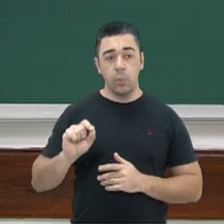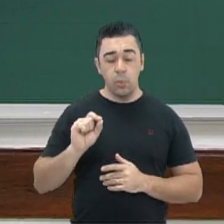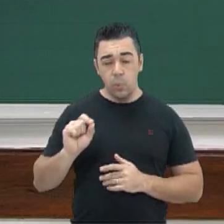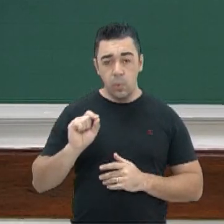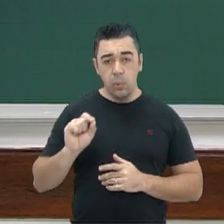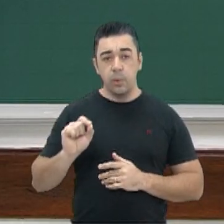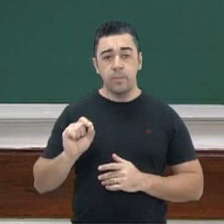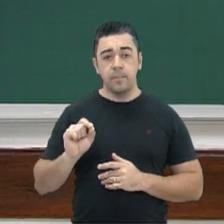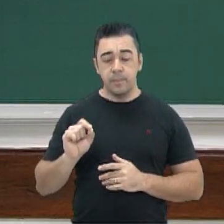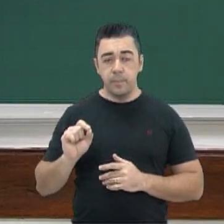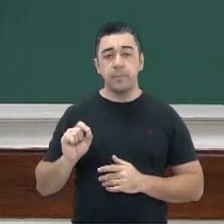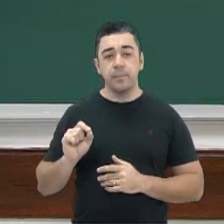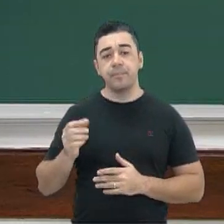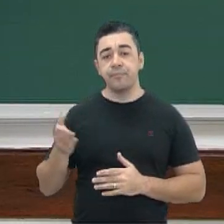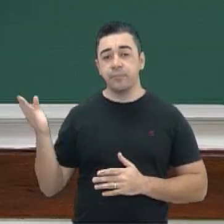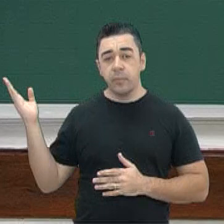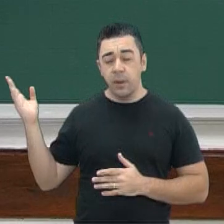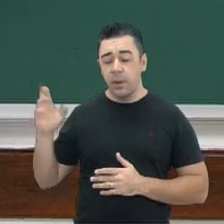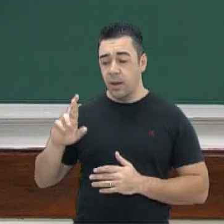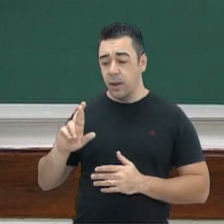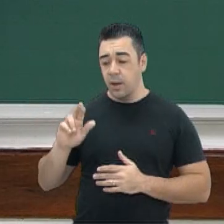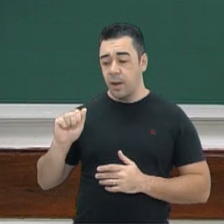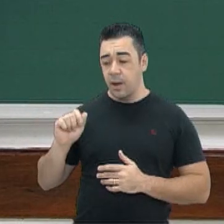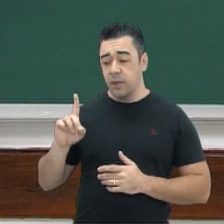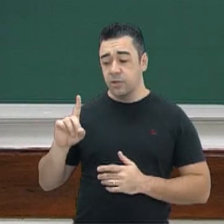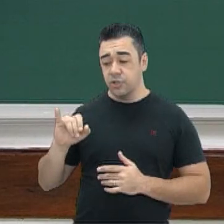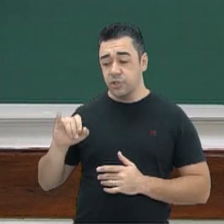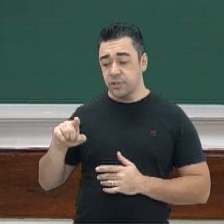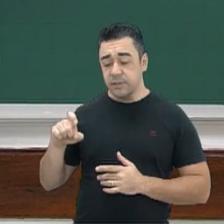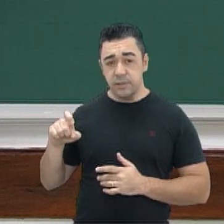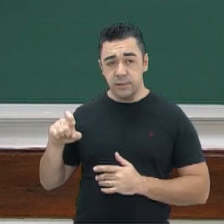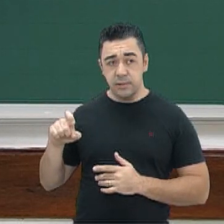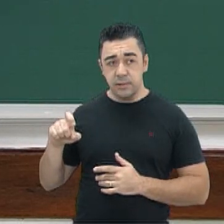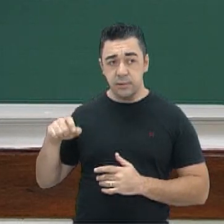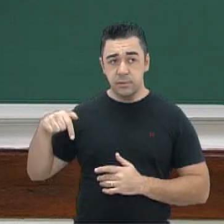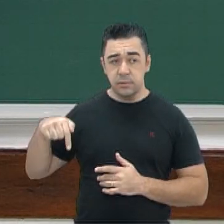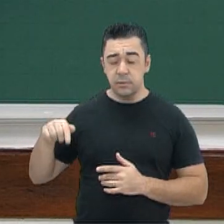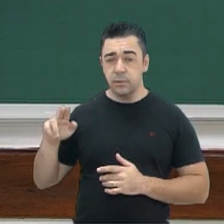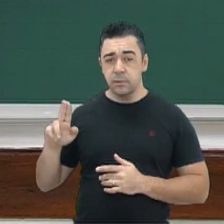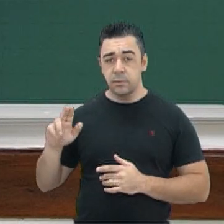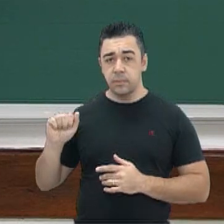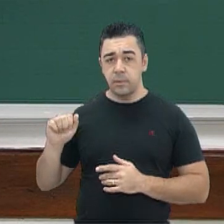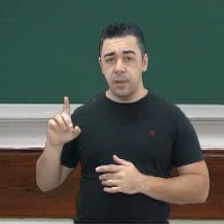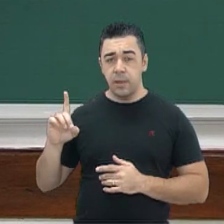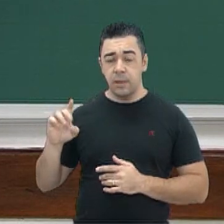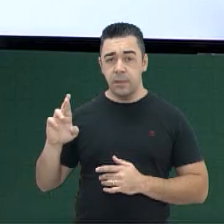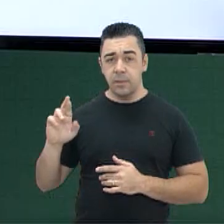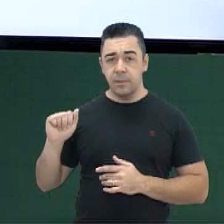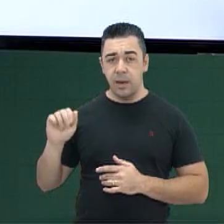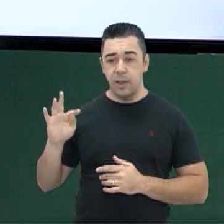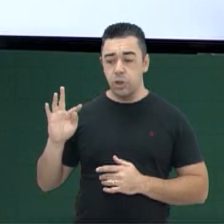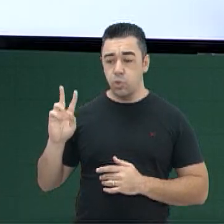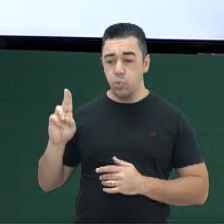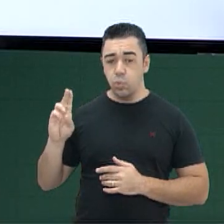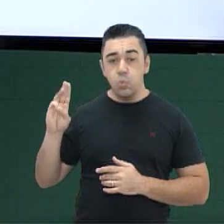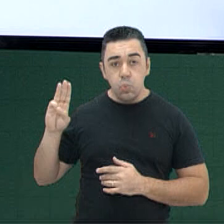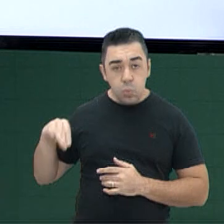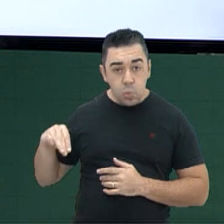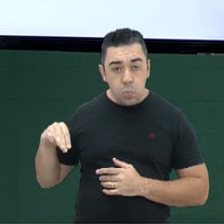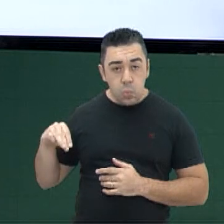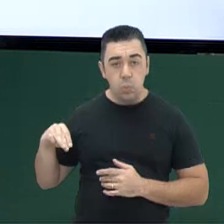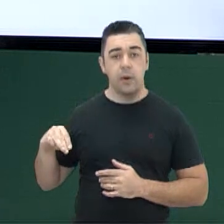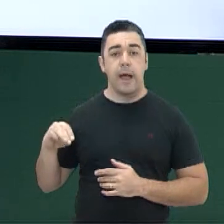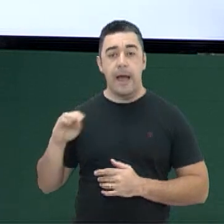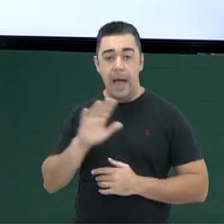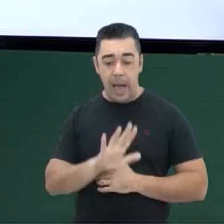latim, radix quadratum 9 equales 3. O lado de um quadrado cuja área é